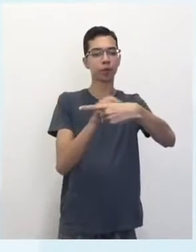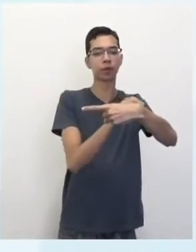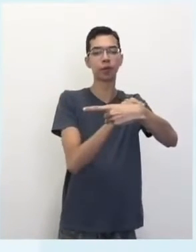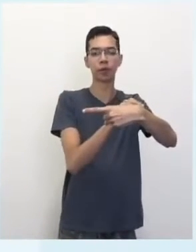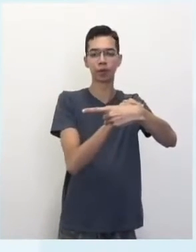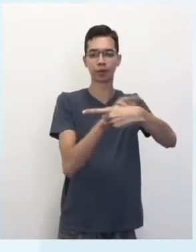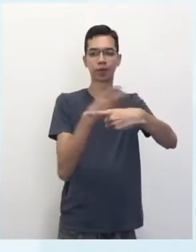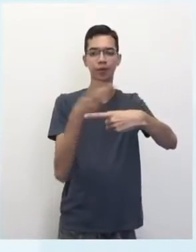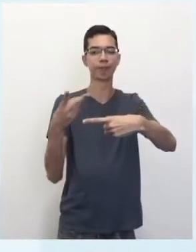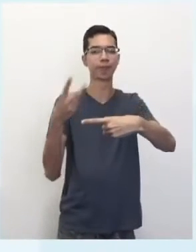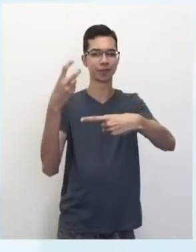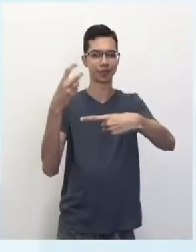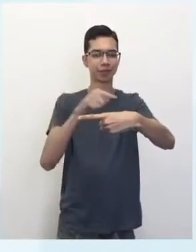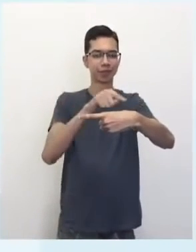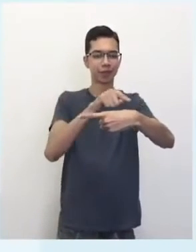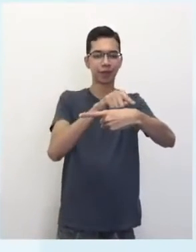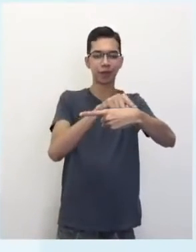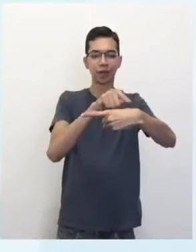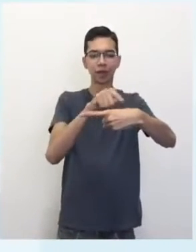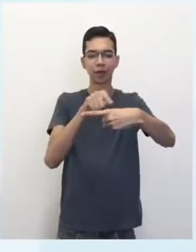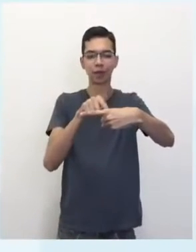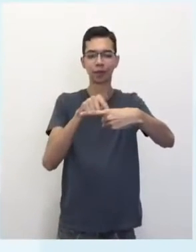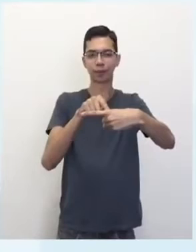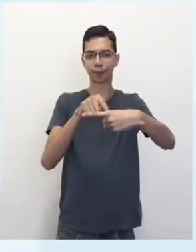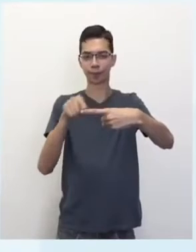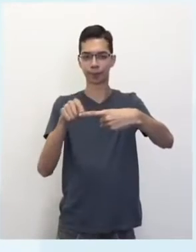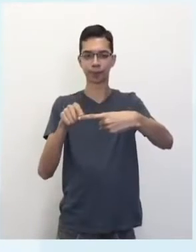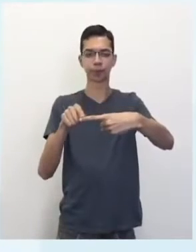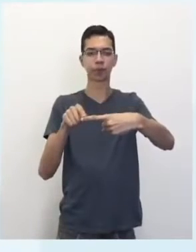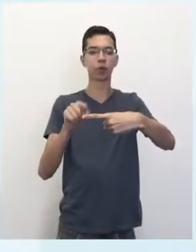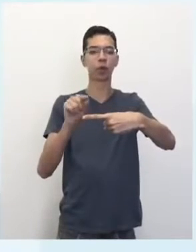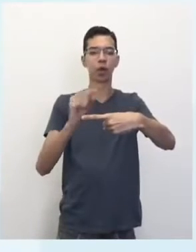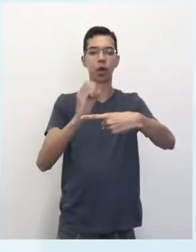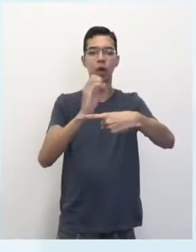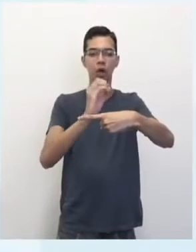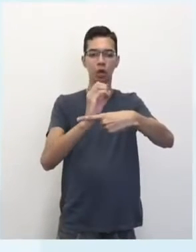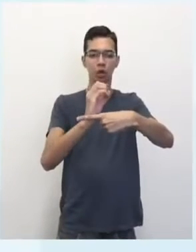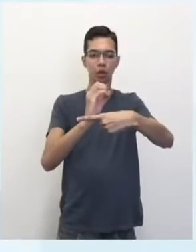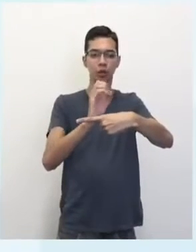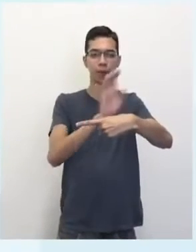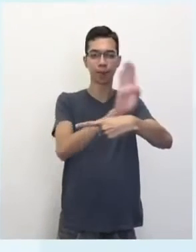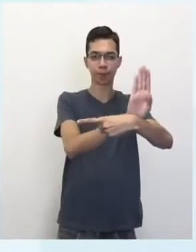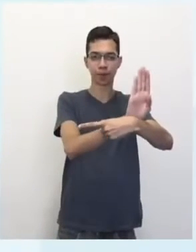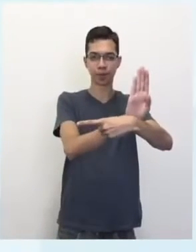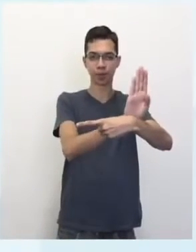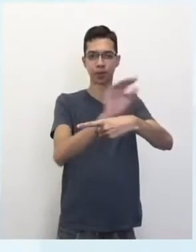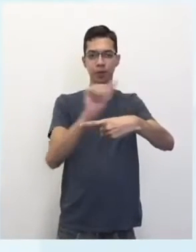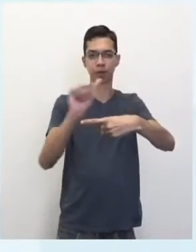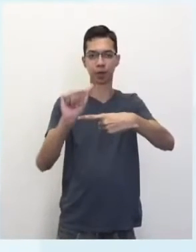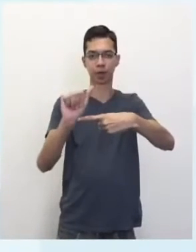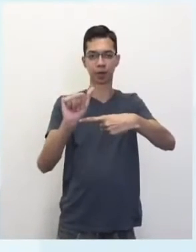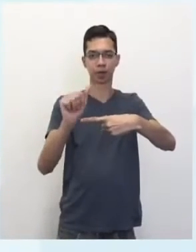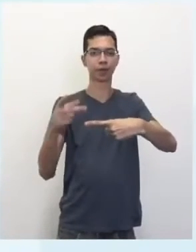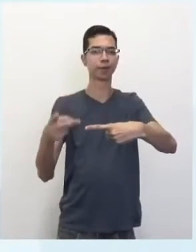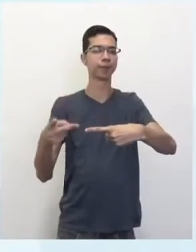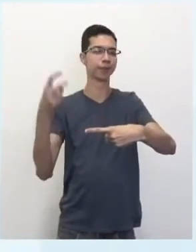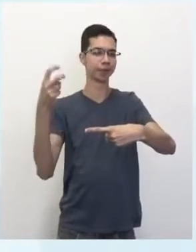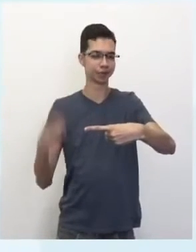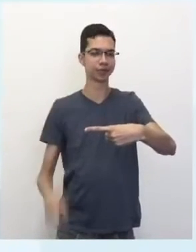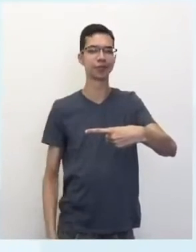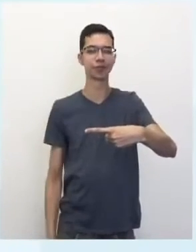Tony? O lado OB. E aí, metade de uma circunferência completa, né? Esse ângulo